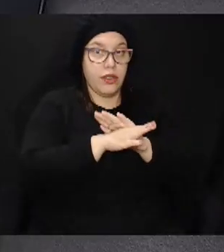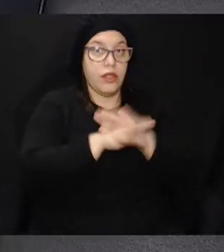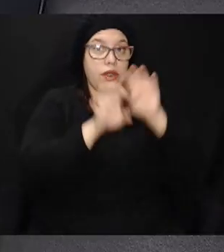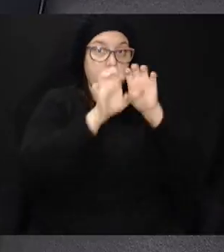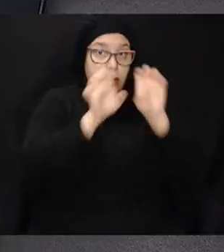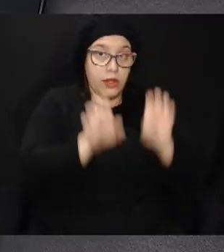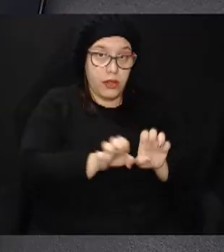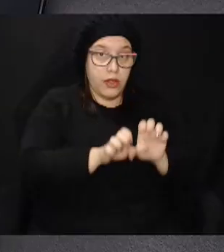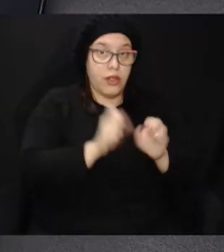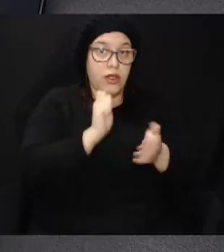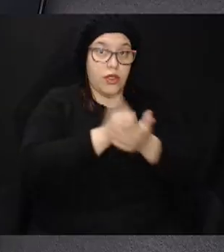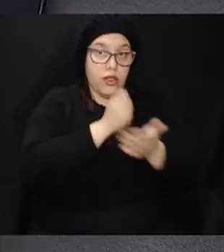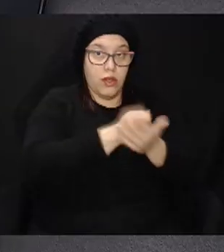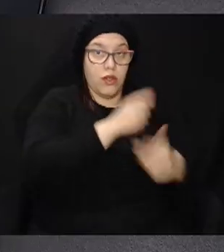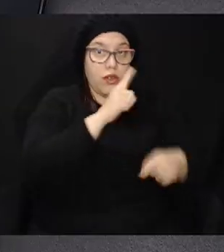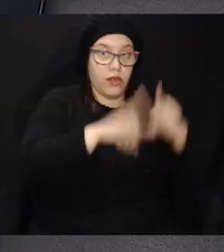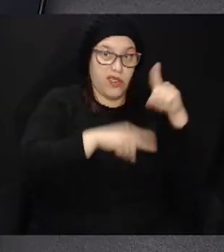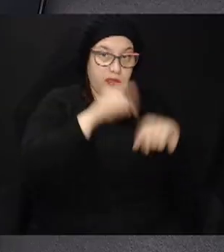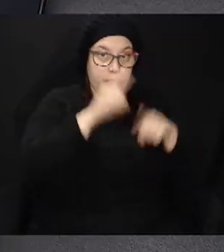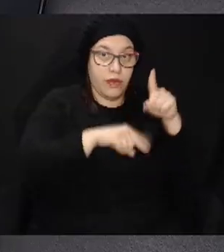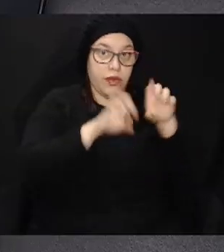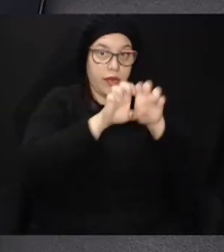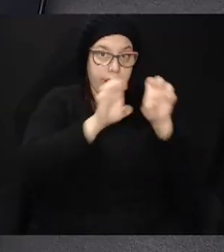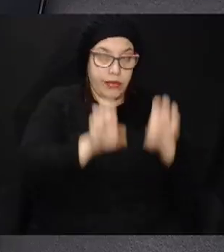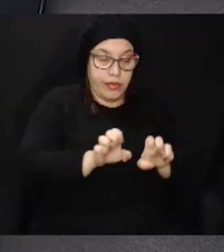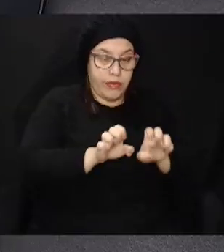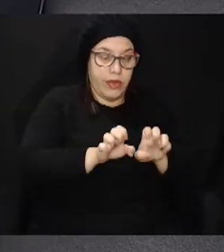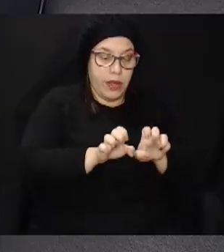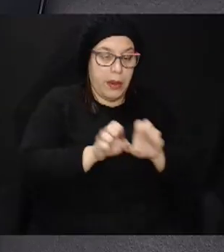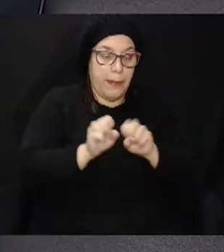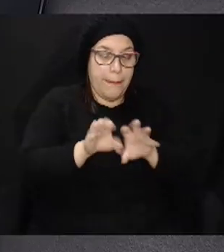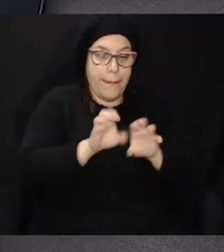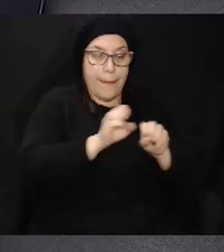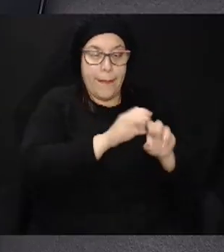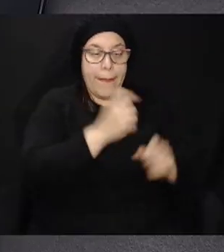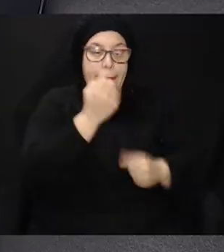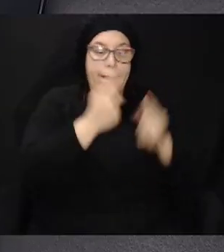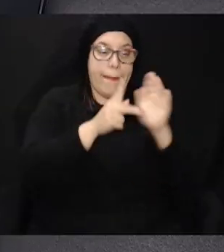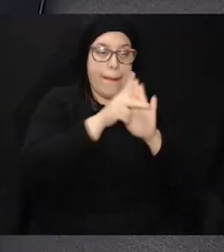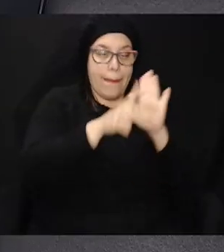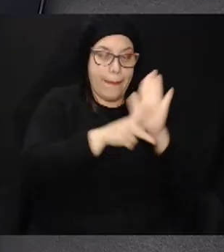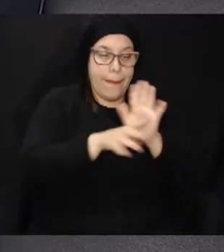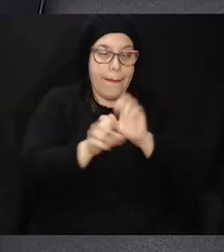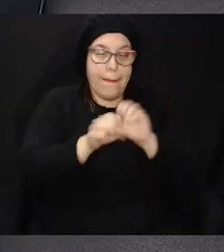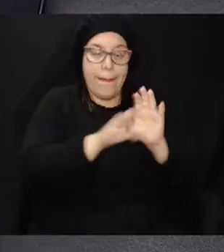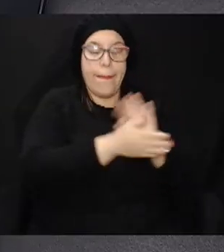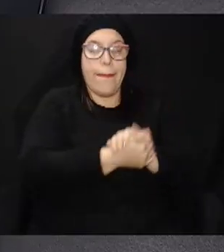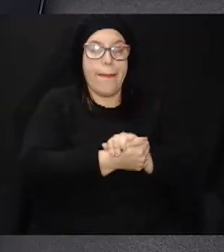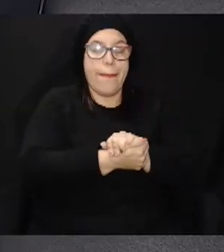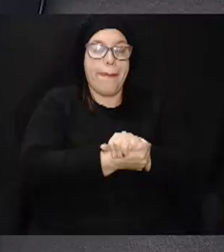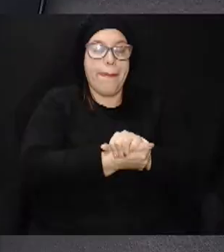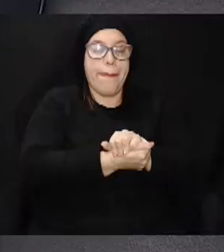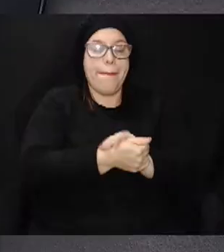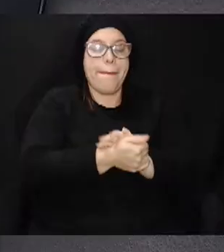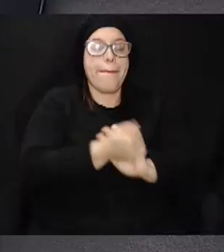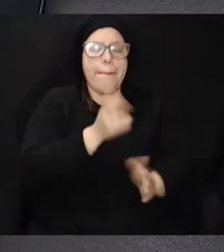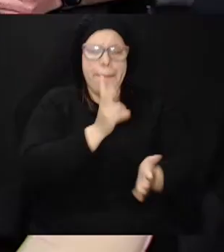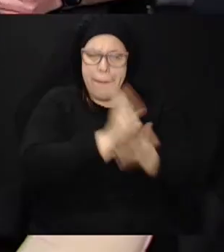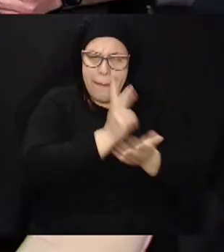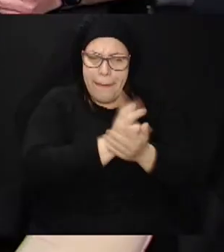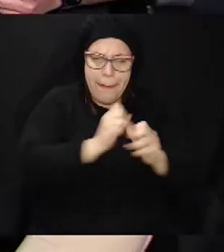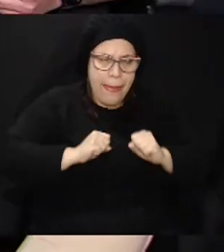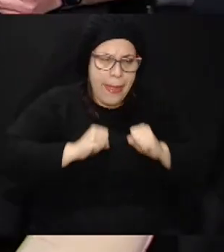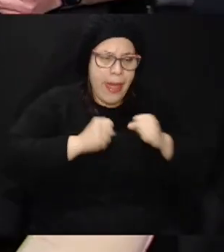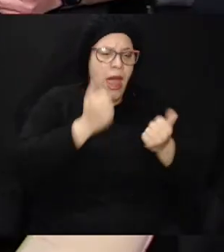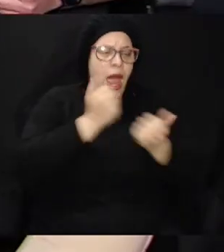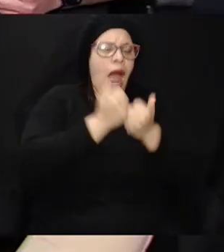de equipamentos, estrutura para educação, algum projeto de educação. Então nós vamos continuar fazendo essa grande parceria.